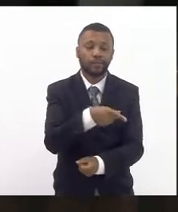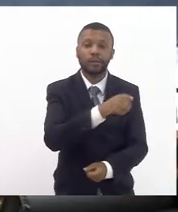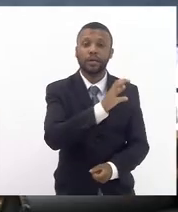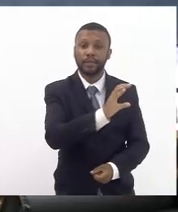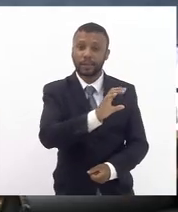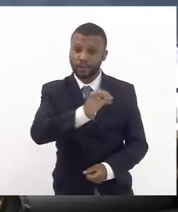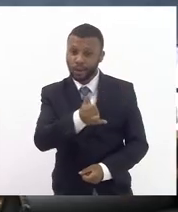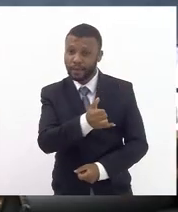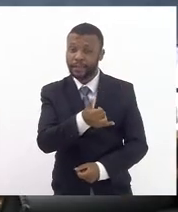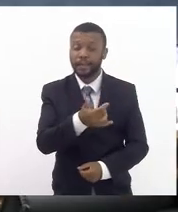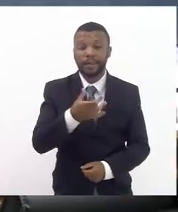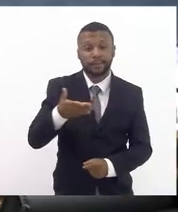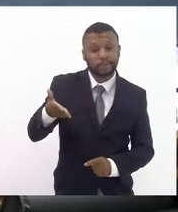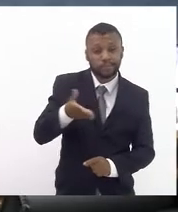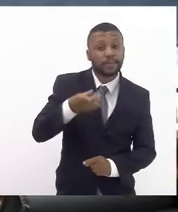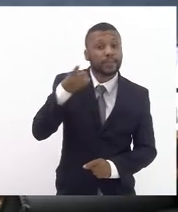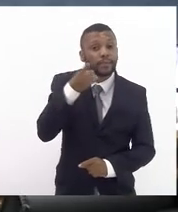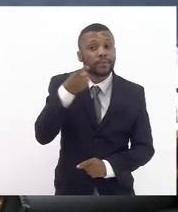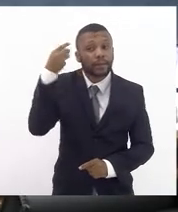Pacheco.